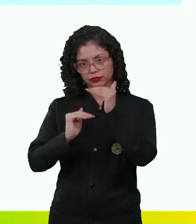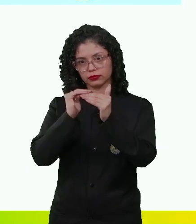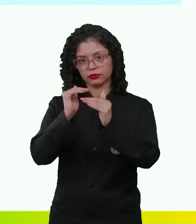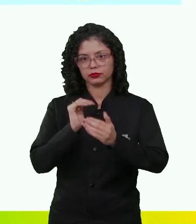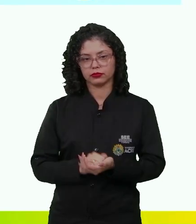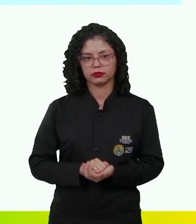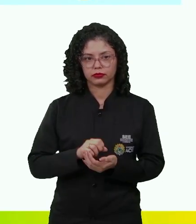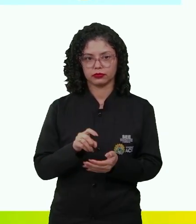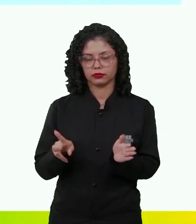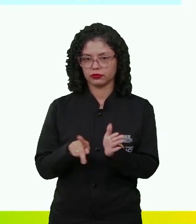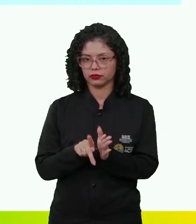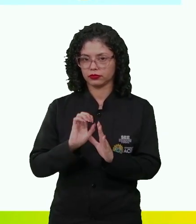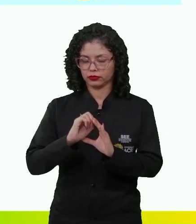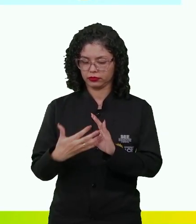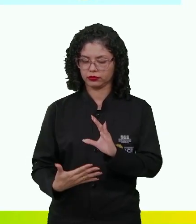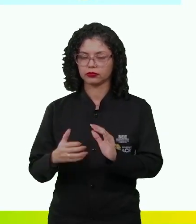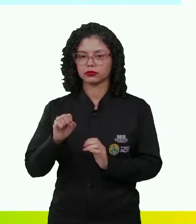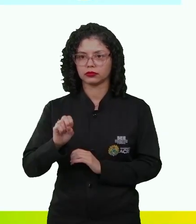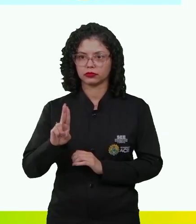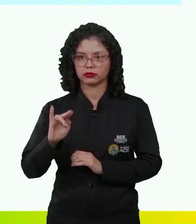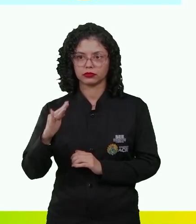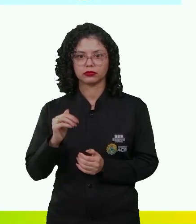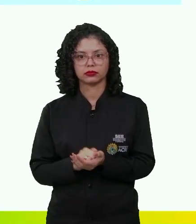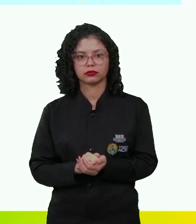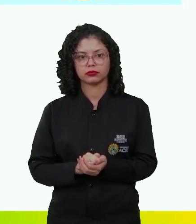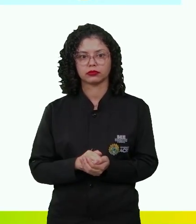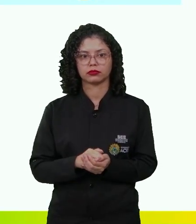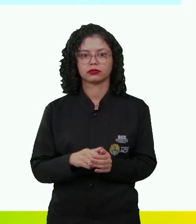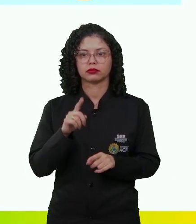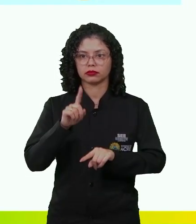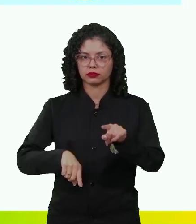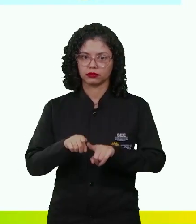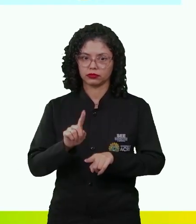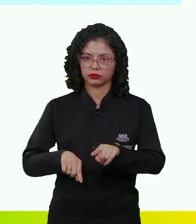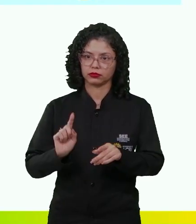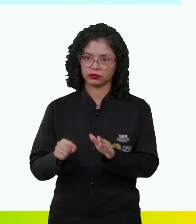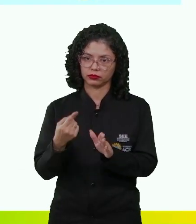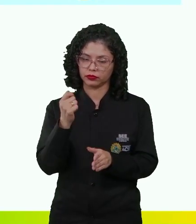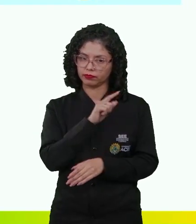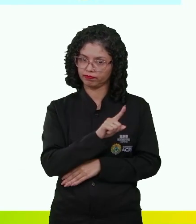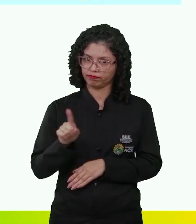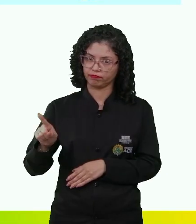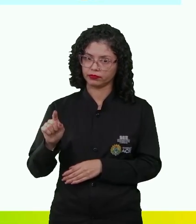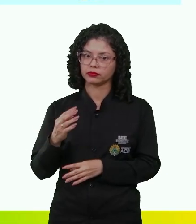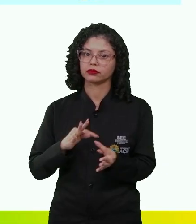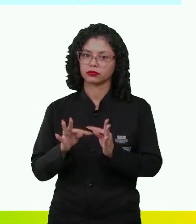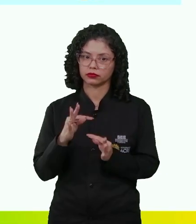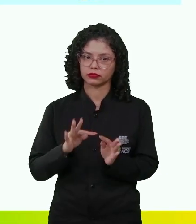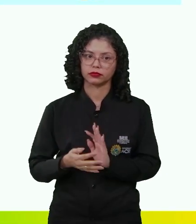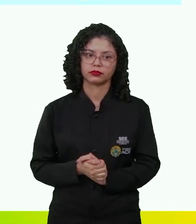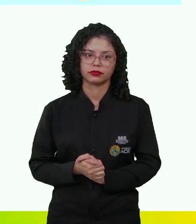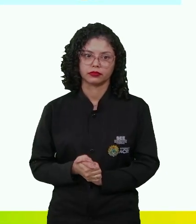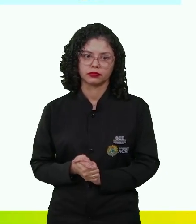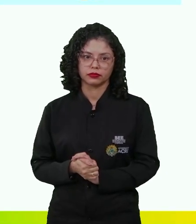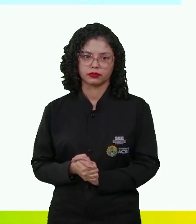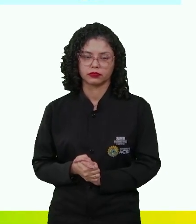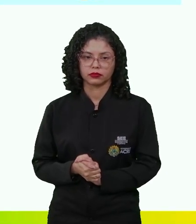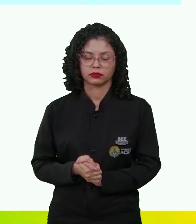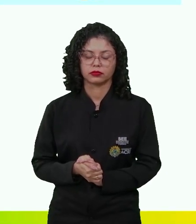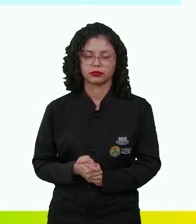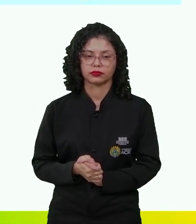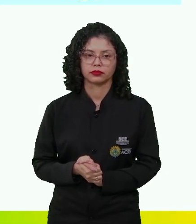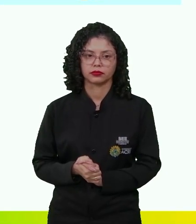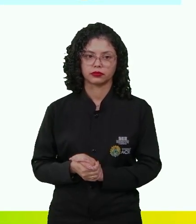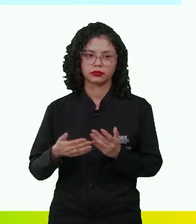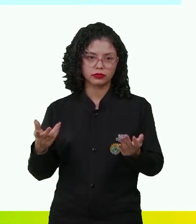subdesenvolvidos. Eles são caracterizados por exportarem matérias-primas e não tecnologias. Verdadeiro.